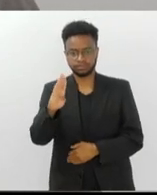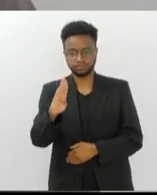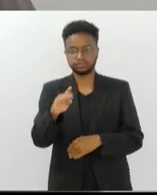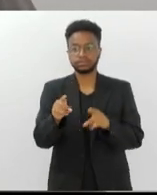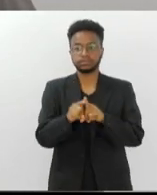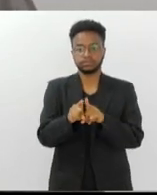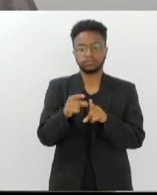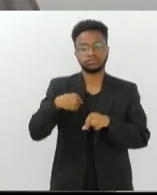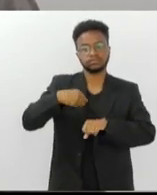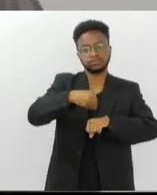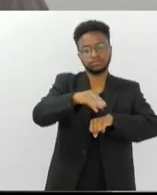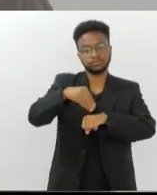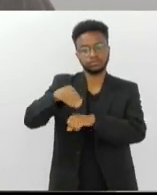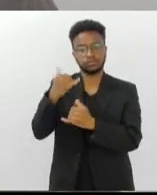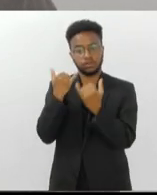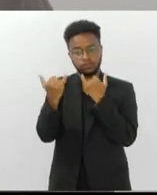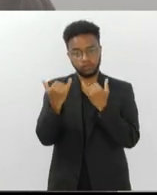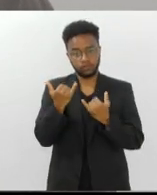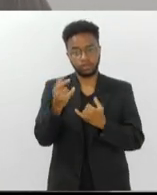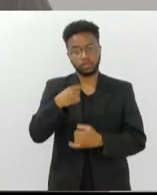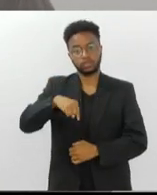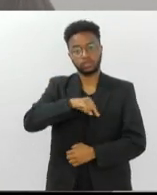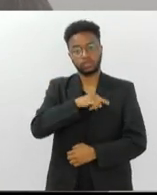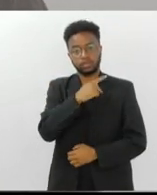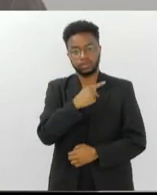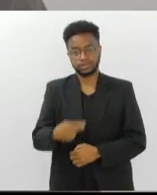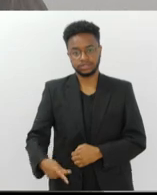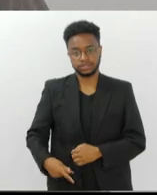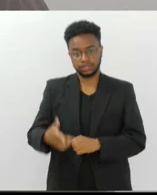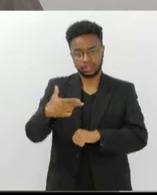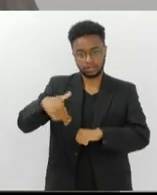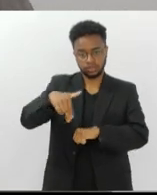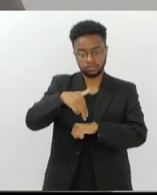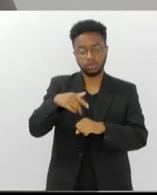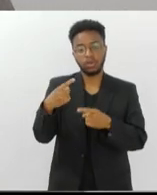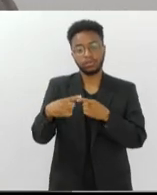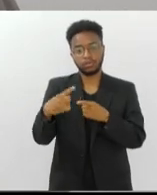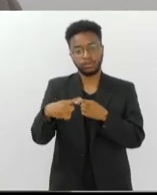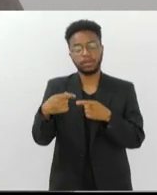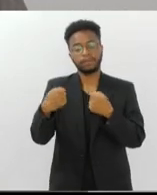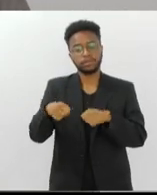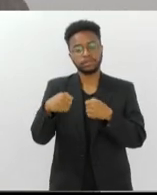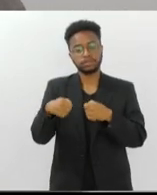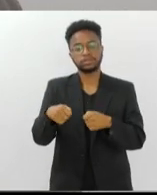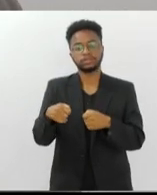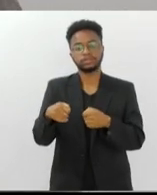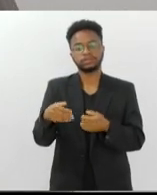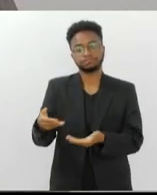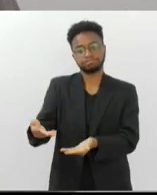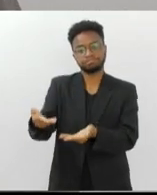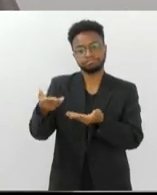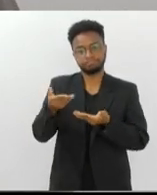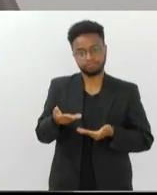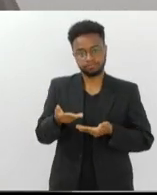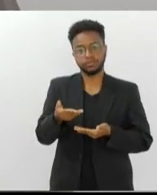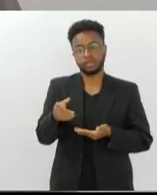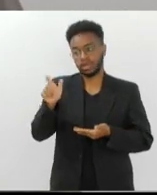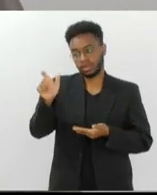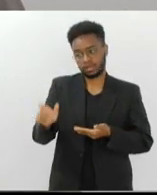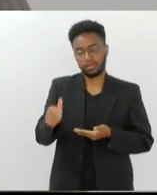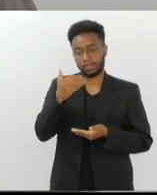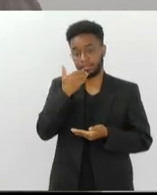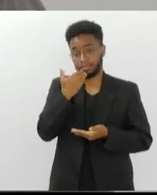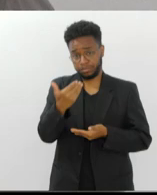inclusive transmitir essa informação ao nosso presidente nacional para que recepcione, esse clamor feito aqui pelo